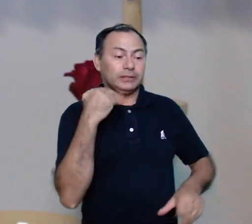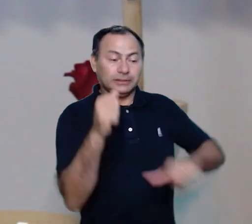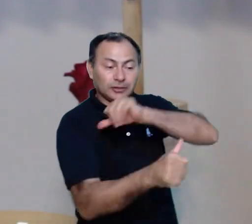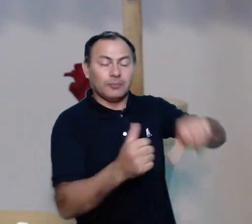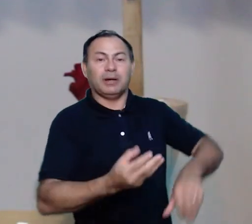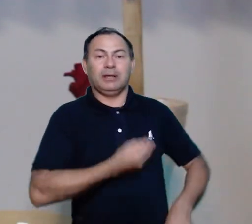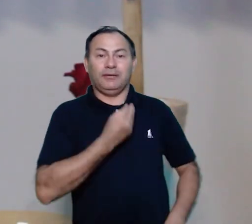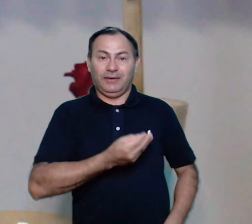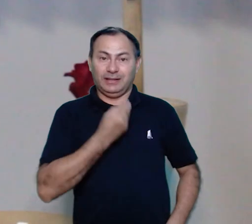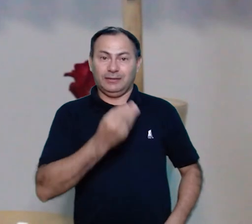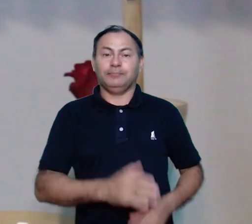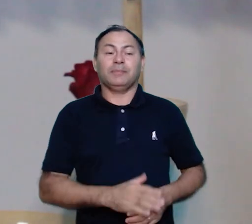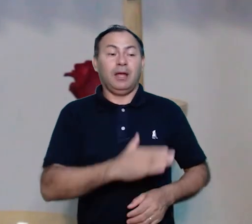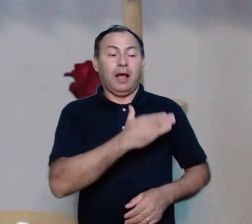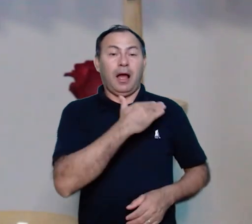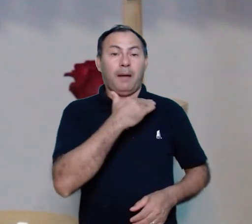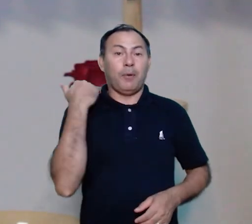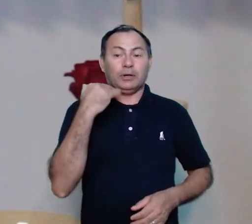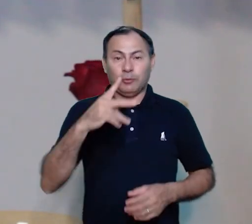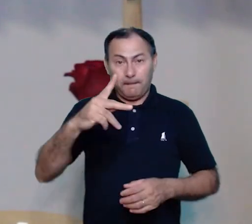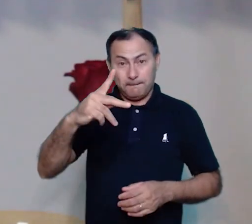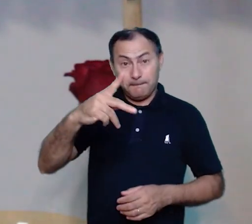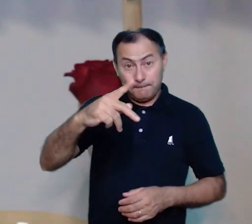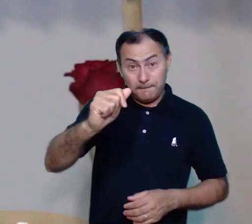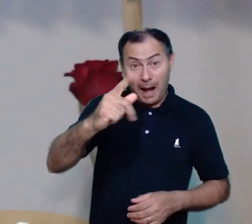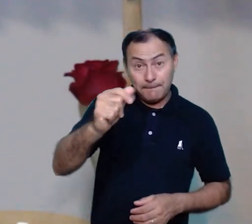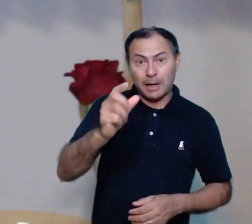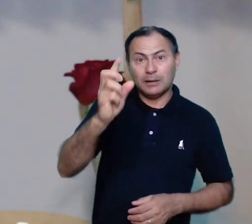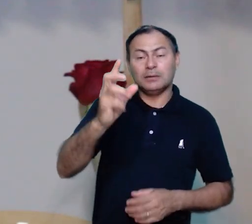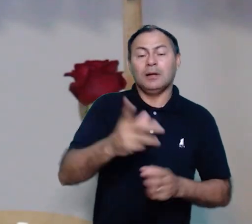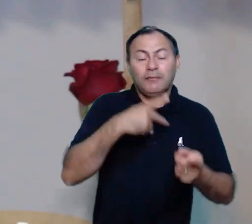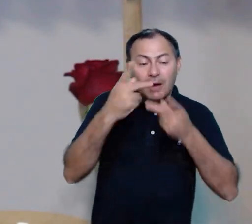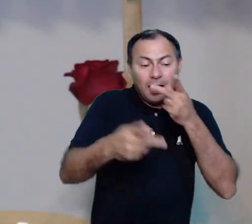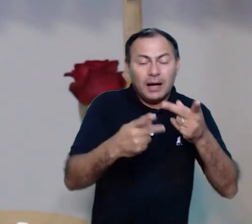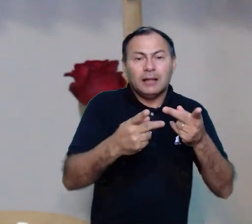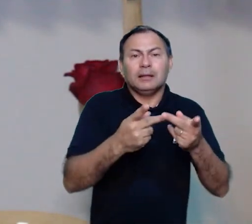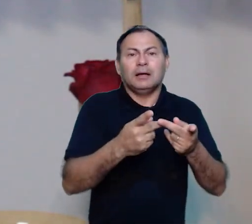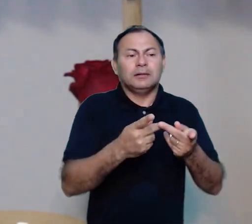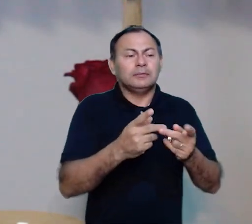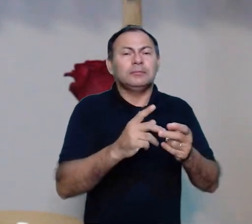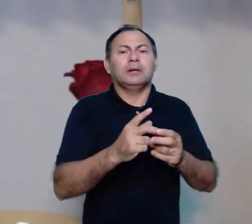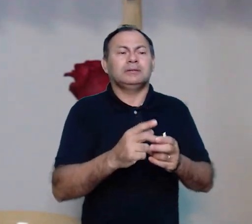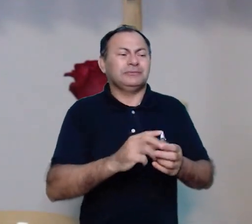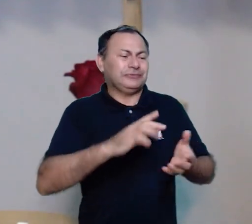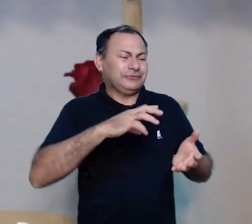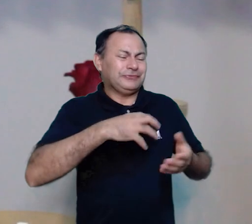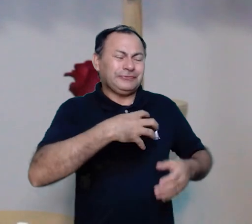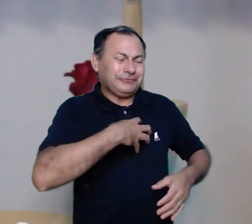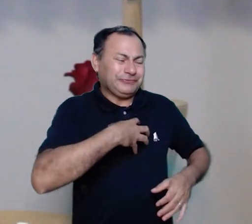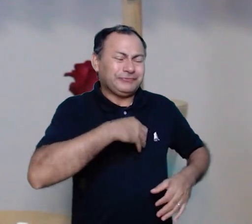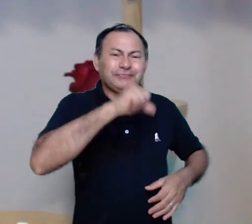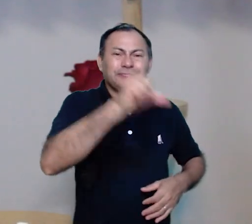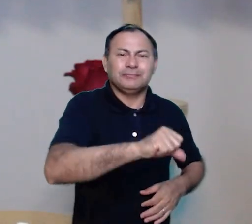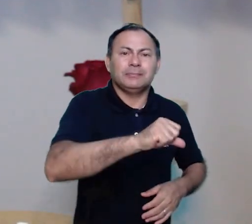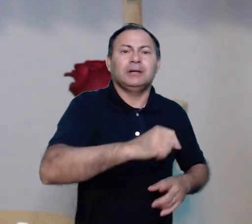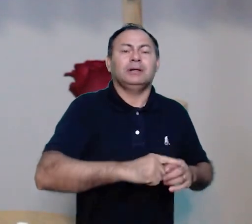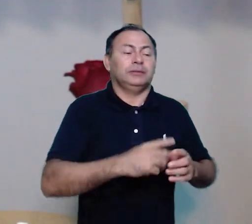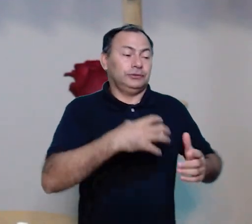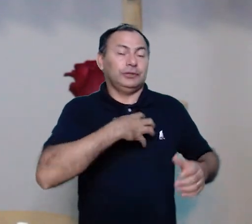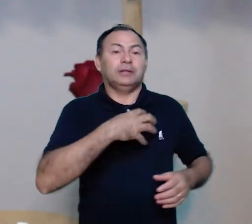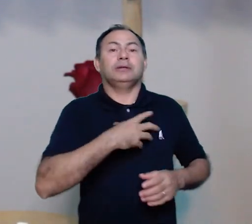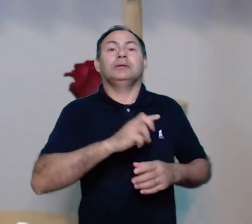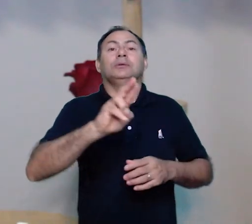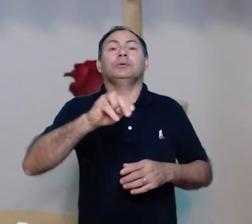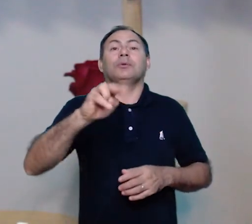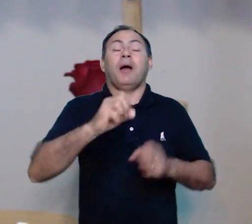a morte em vida. A morte, diz o Papa, está, por assim dizer, ferida